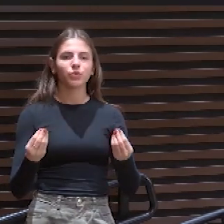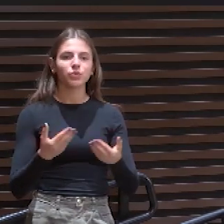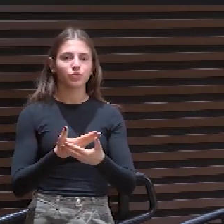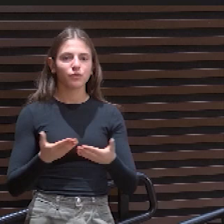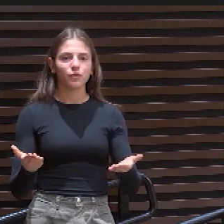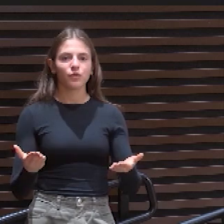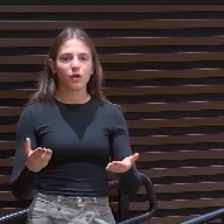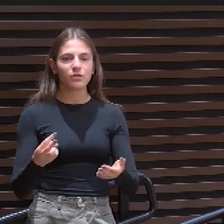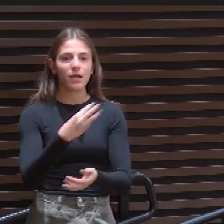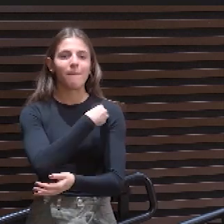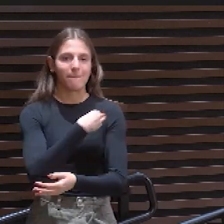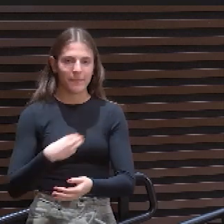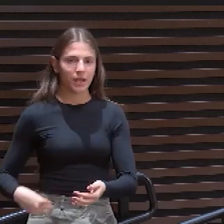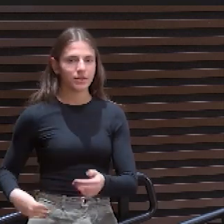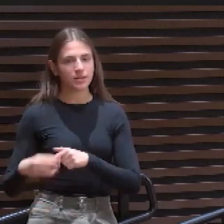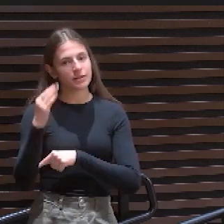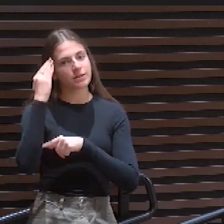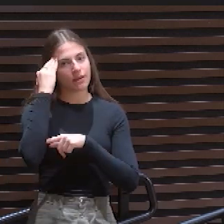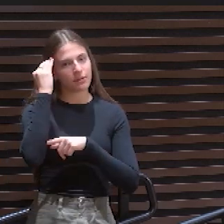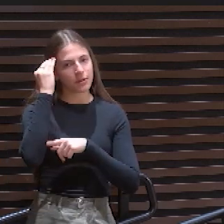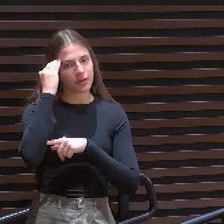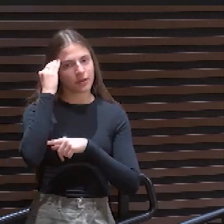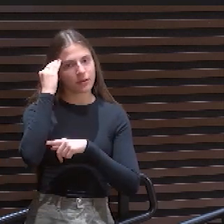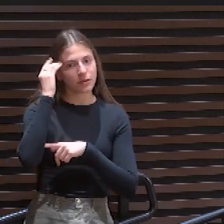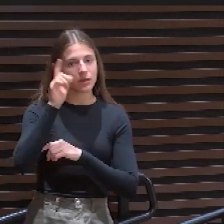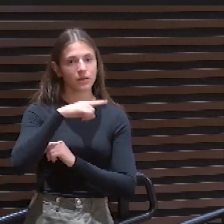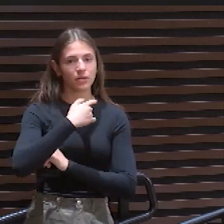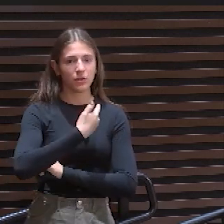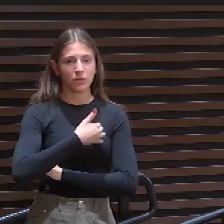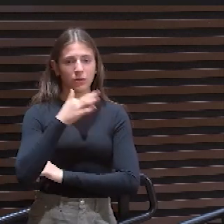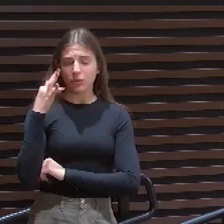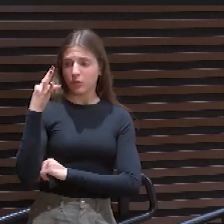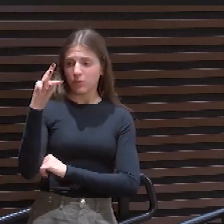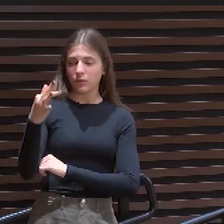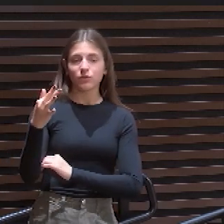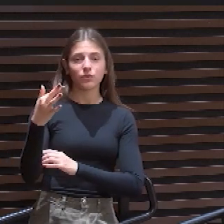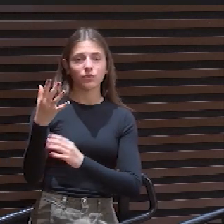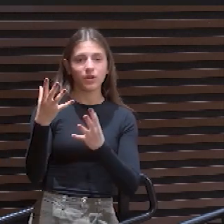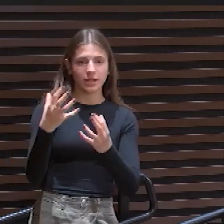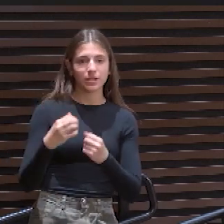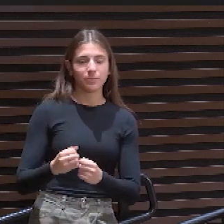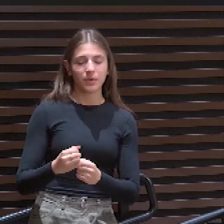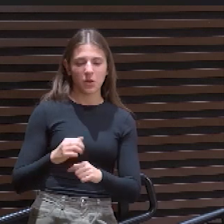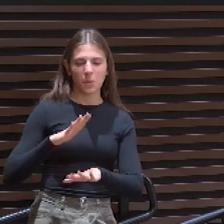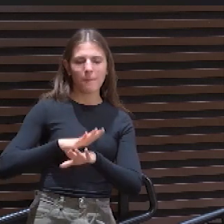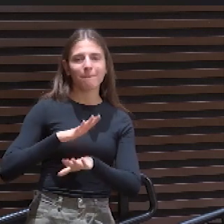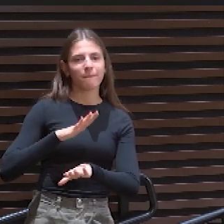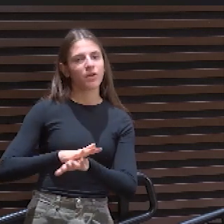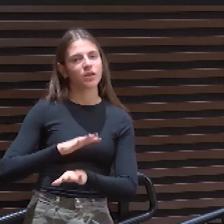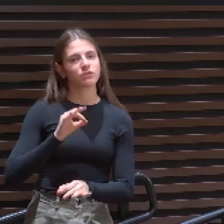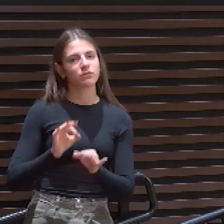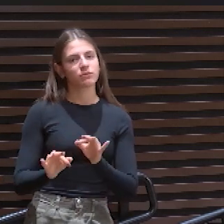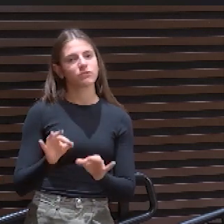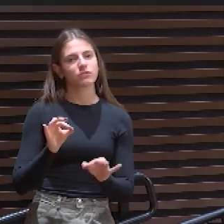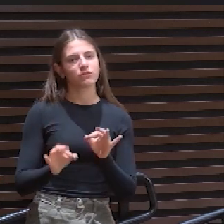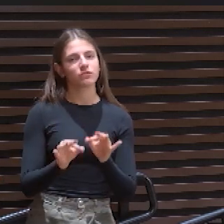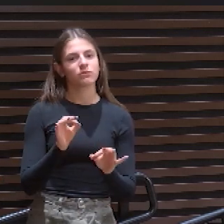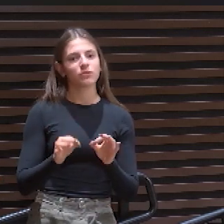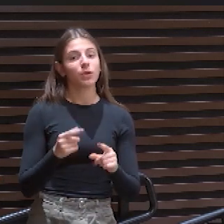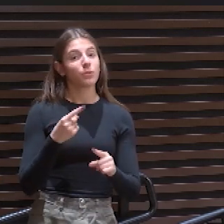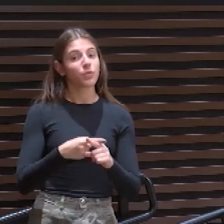vós mestres, sabendo que havemos de receber maior juízo. Porque